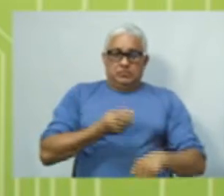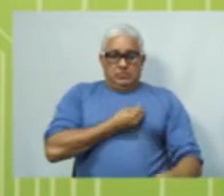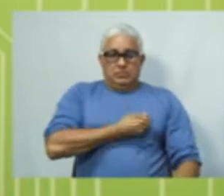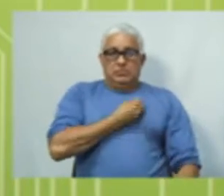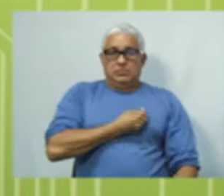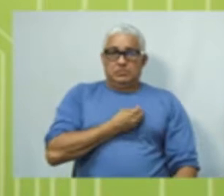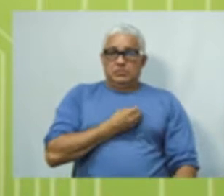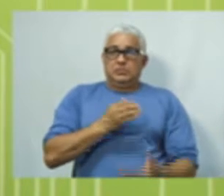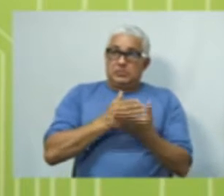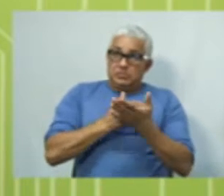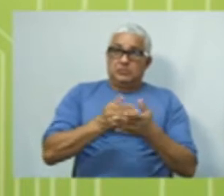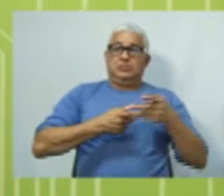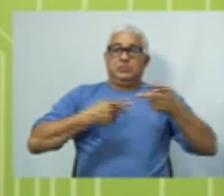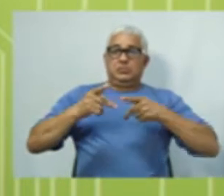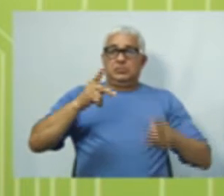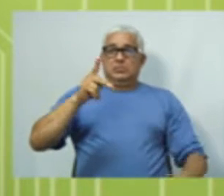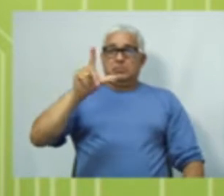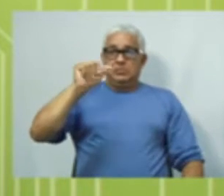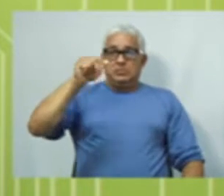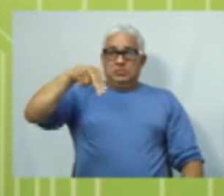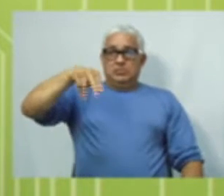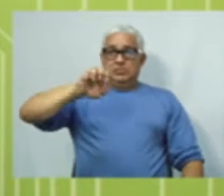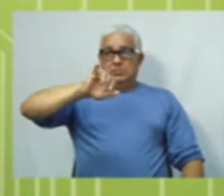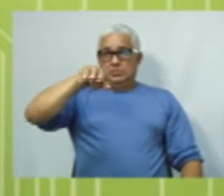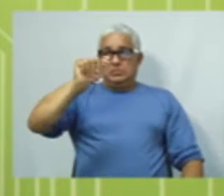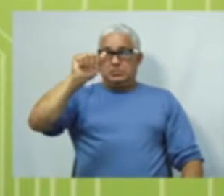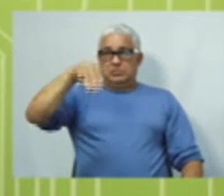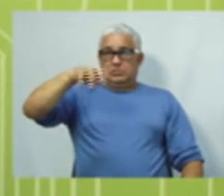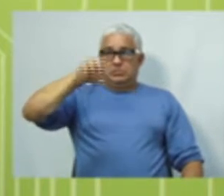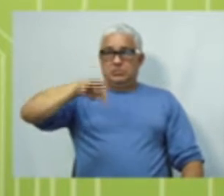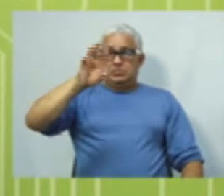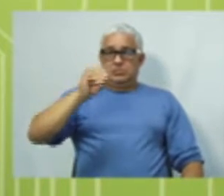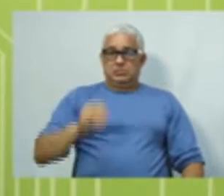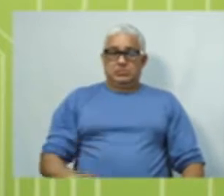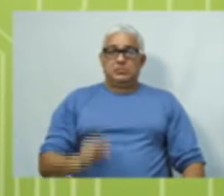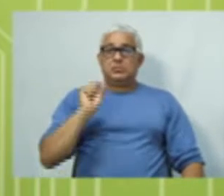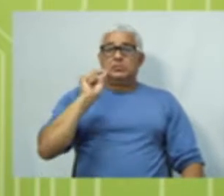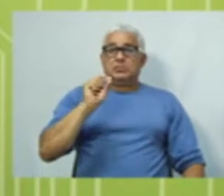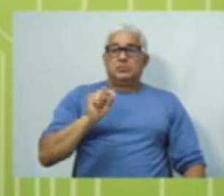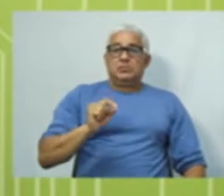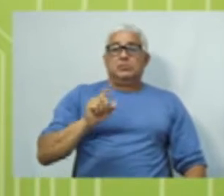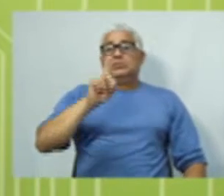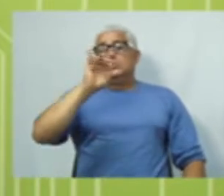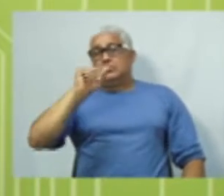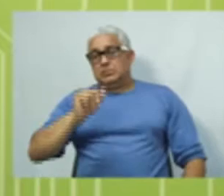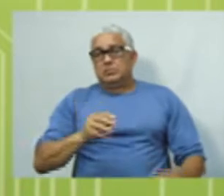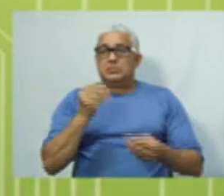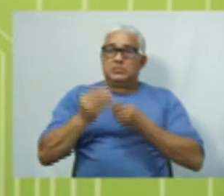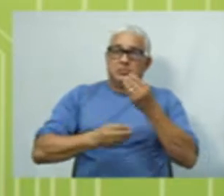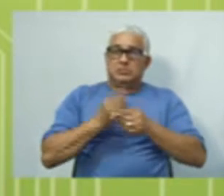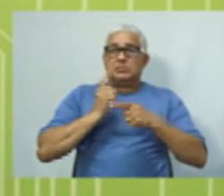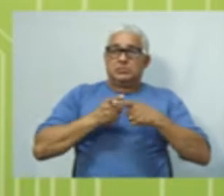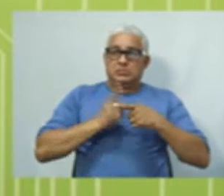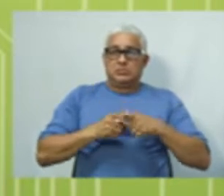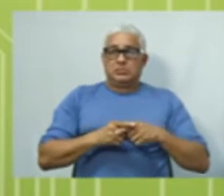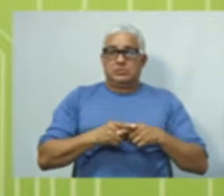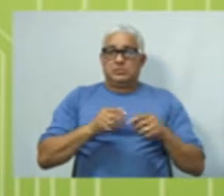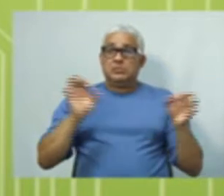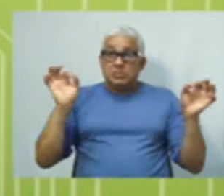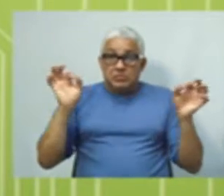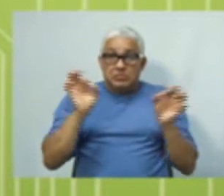planejamento. O que, como, porquê e quem e quando. Então, definindo isso